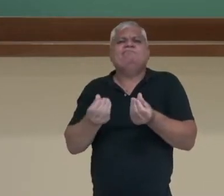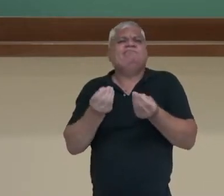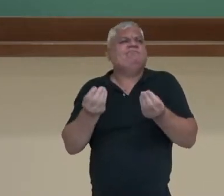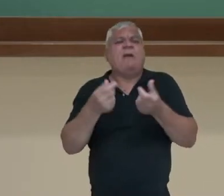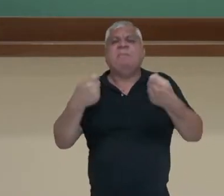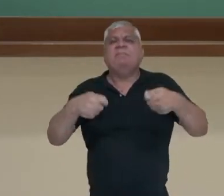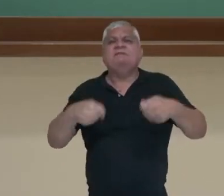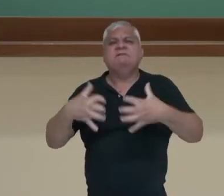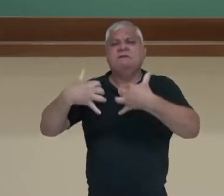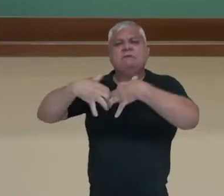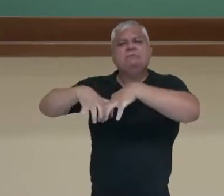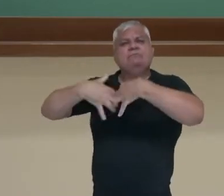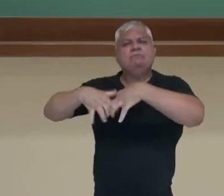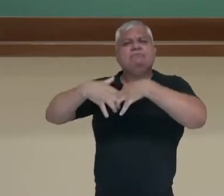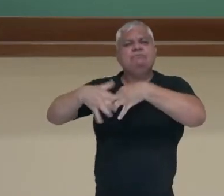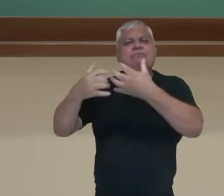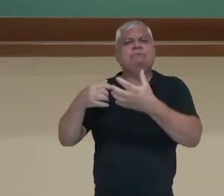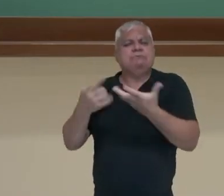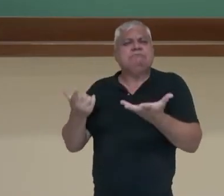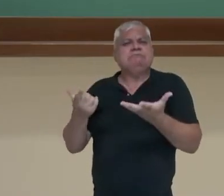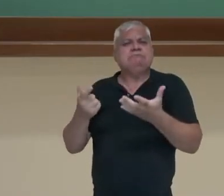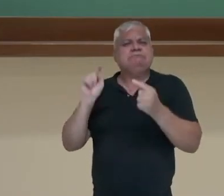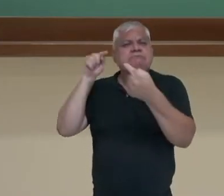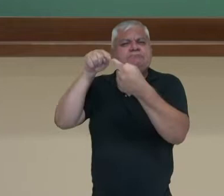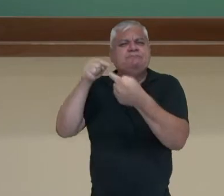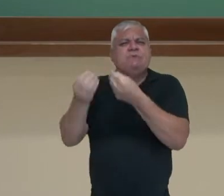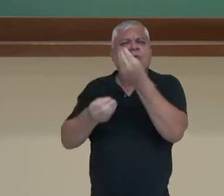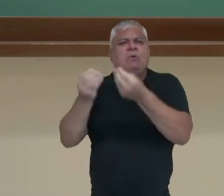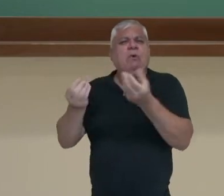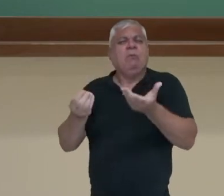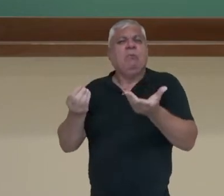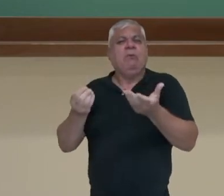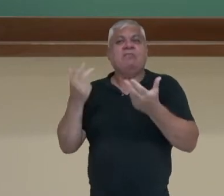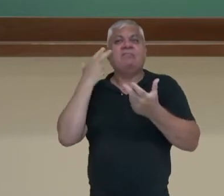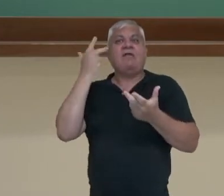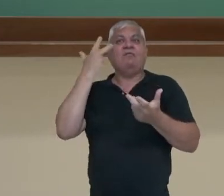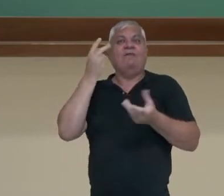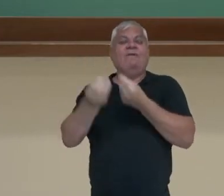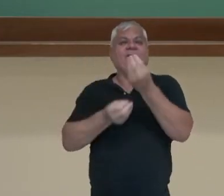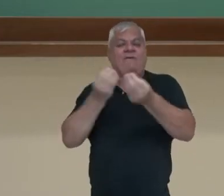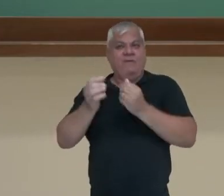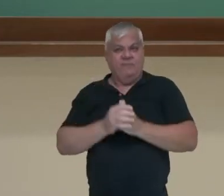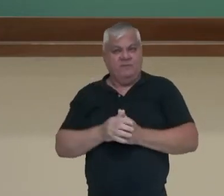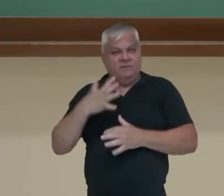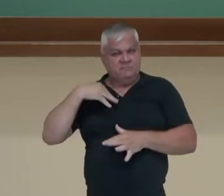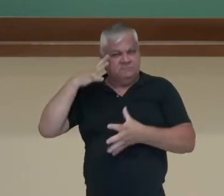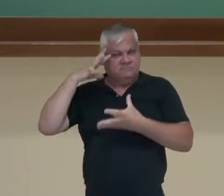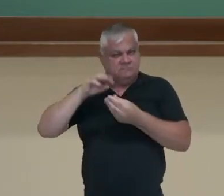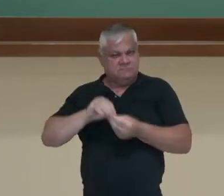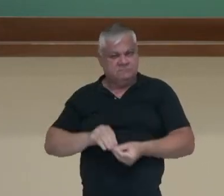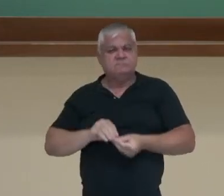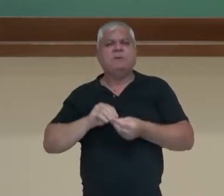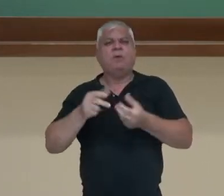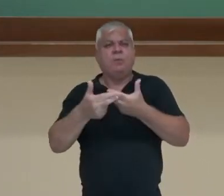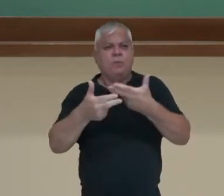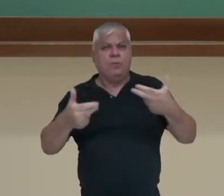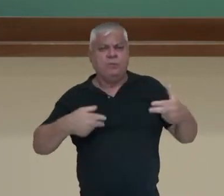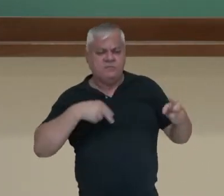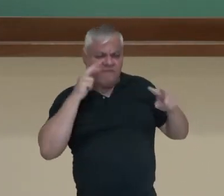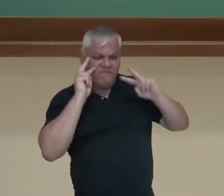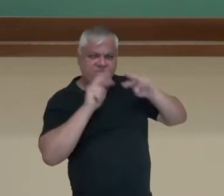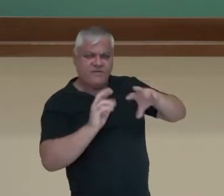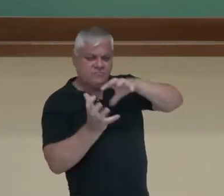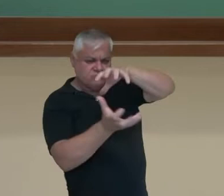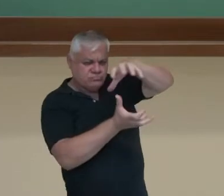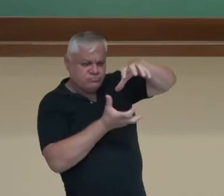na racionalidade, baseada na natureza. Vamos entender a natureza. Vamos entender